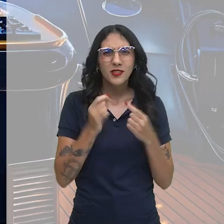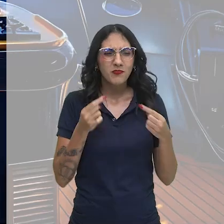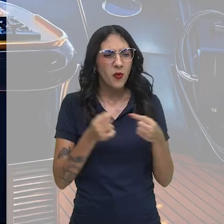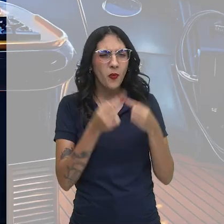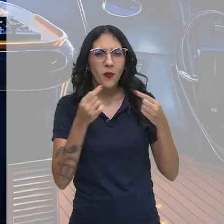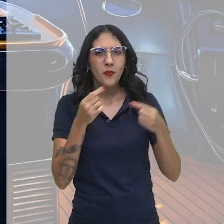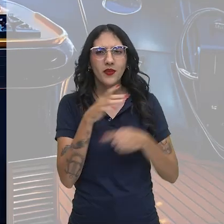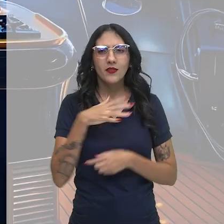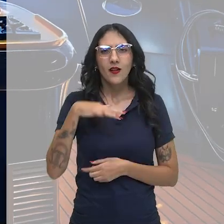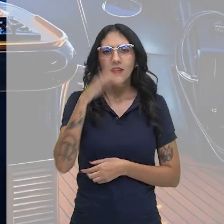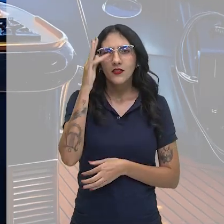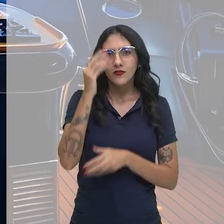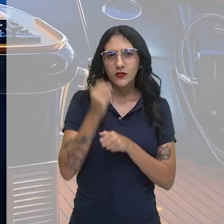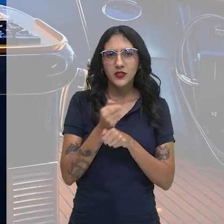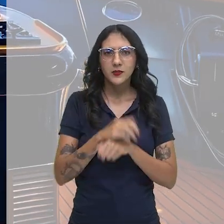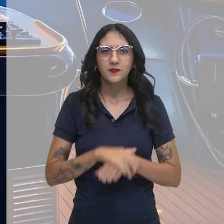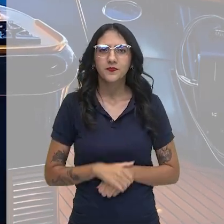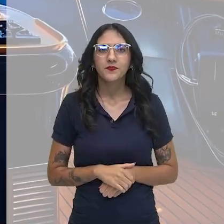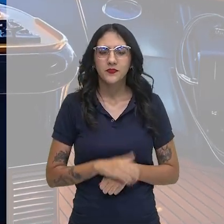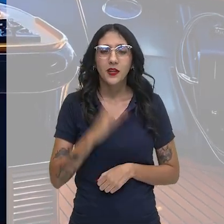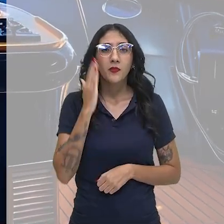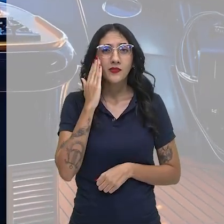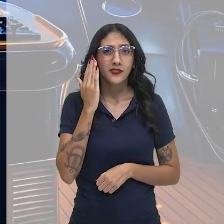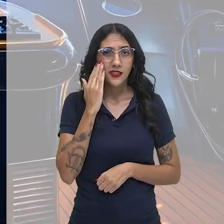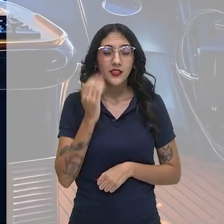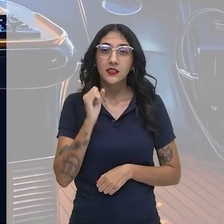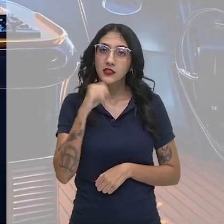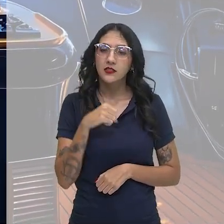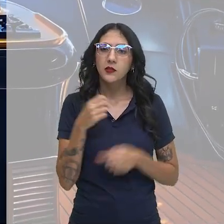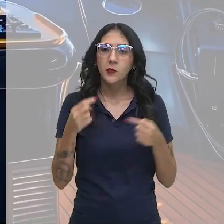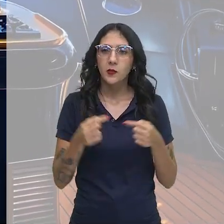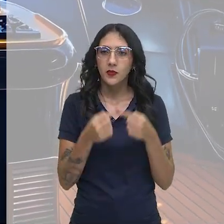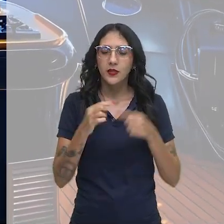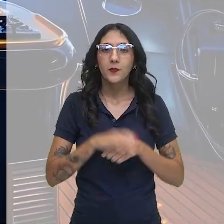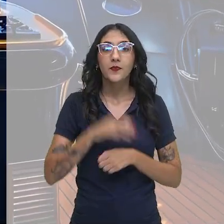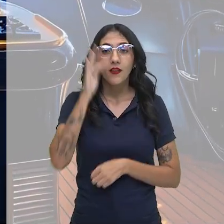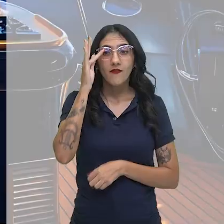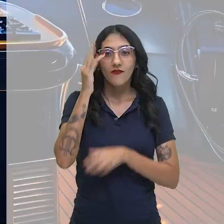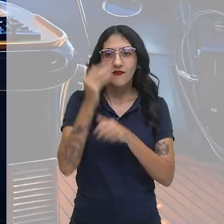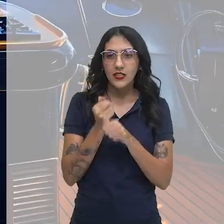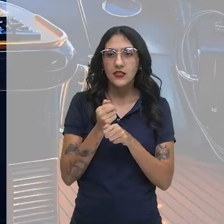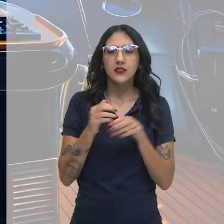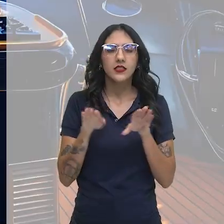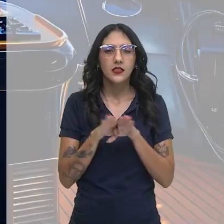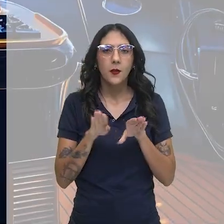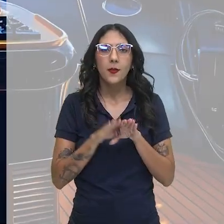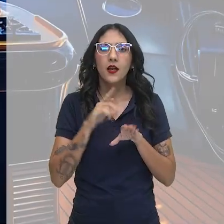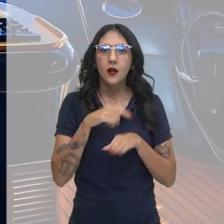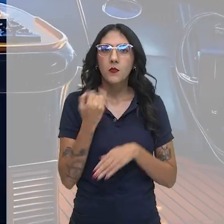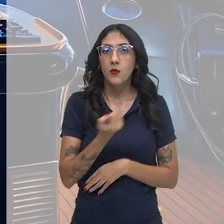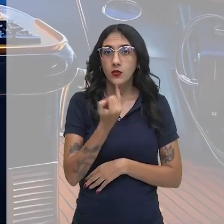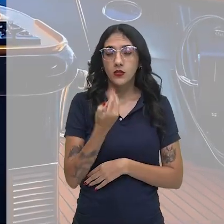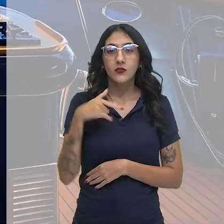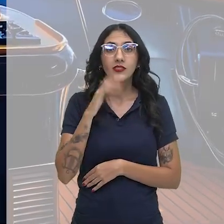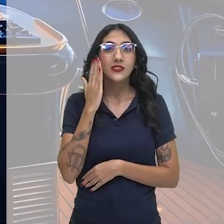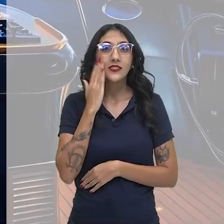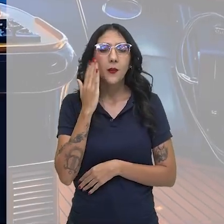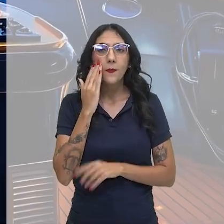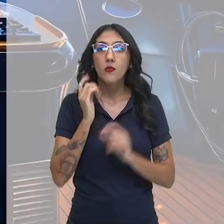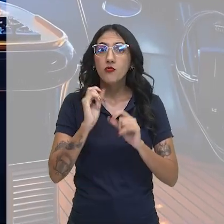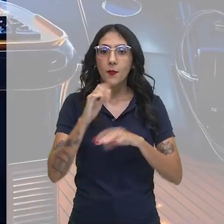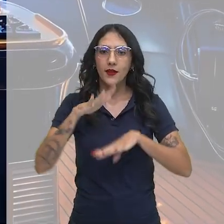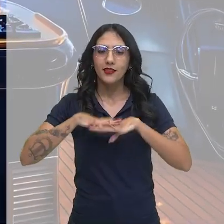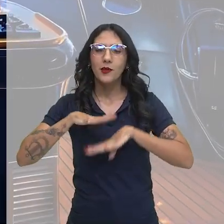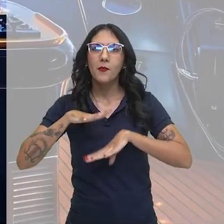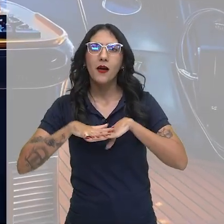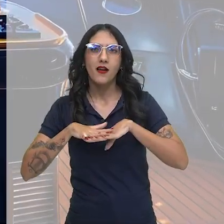a física? Claro que vai ter muito a ver, porque física também é importante você saber a